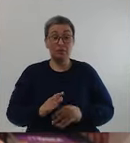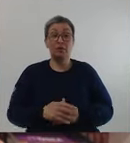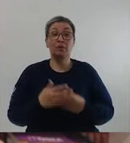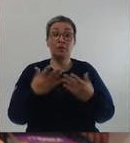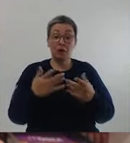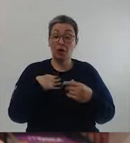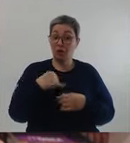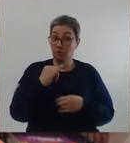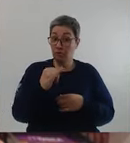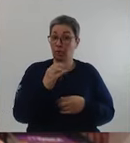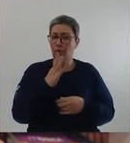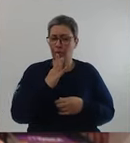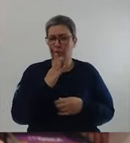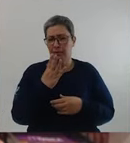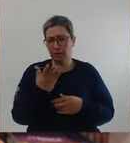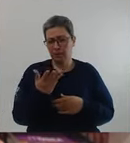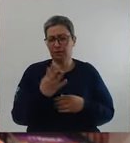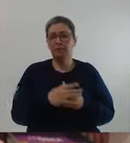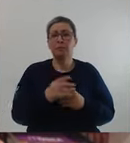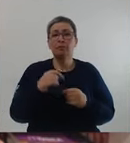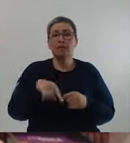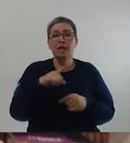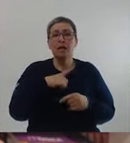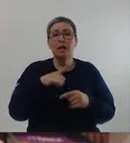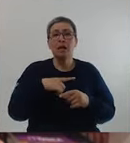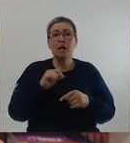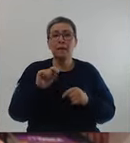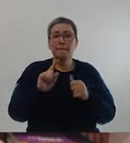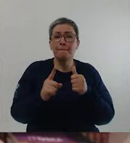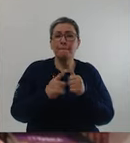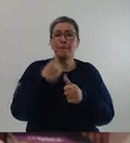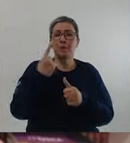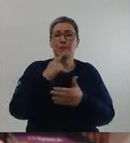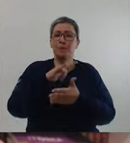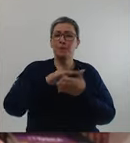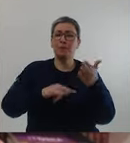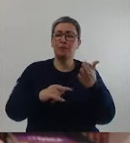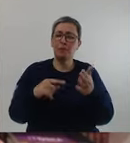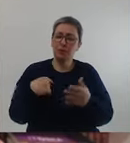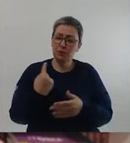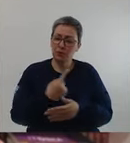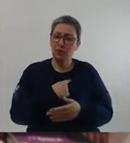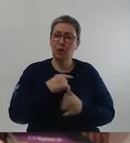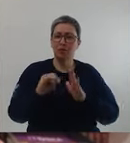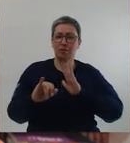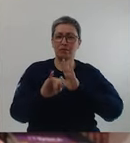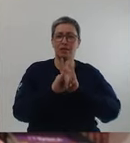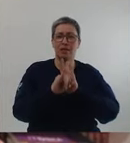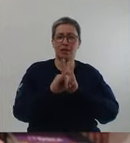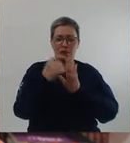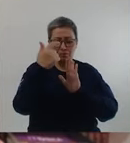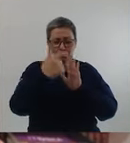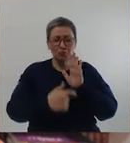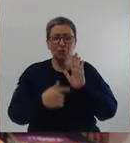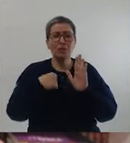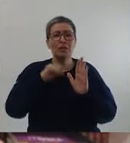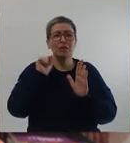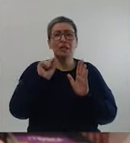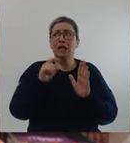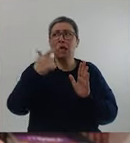nascimento, documento que você conhece, não? Este é o nosso primeiro documento de